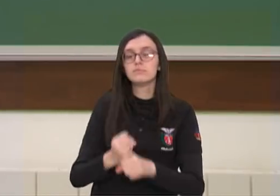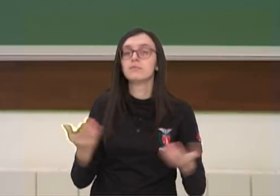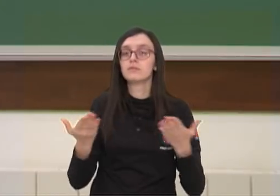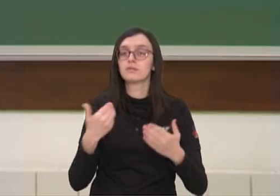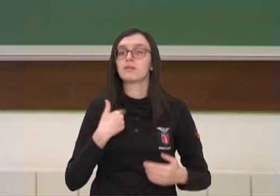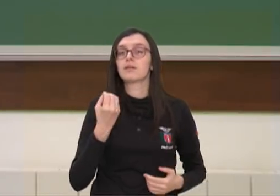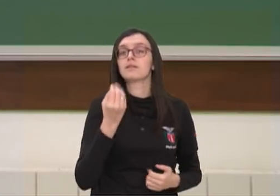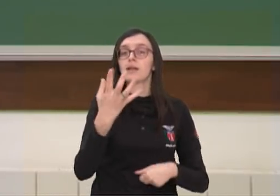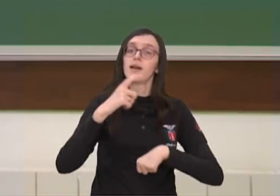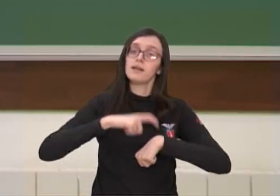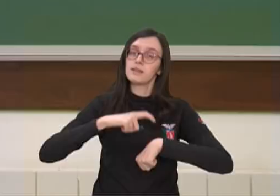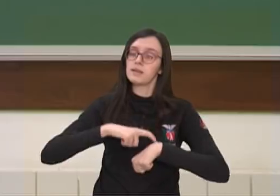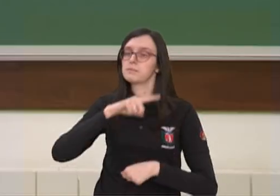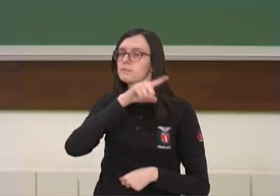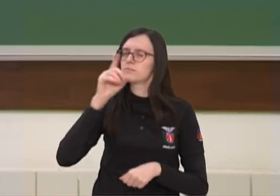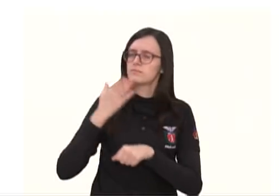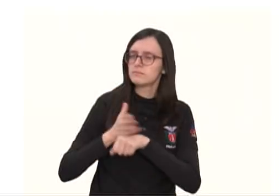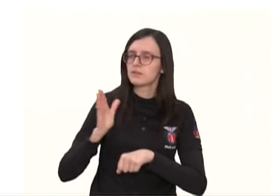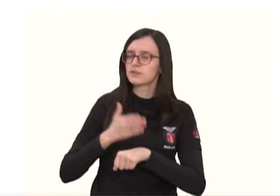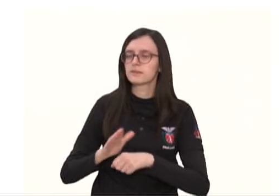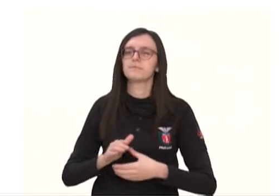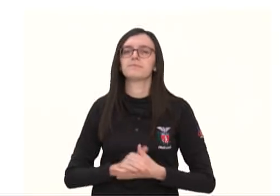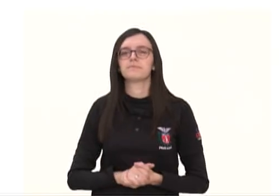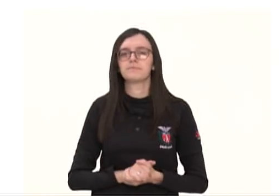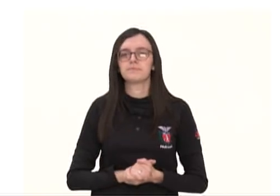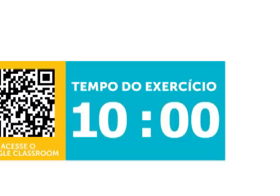vou dar um tempo aí para vocês praticarem.